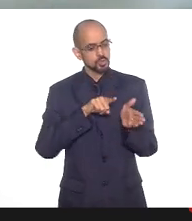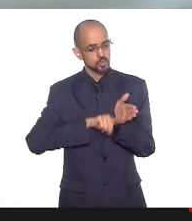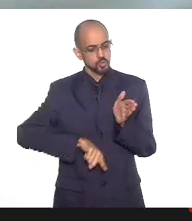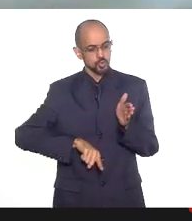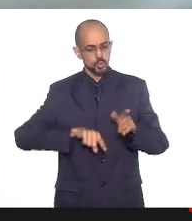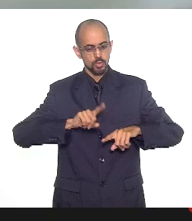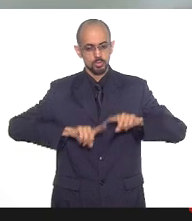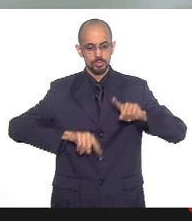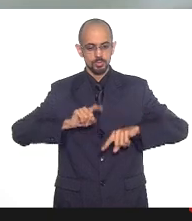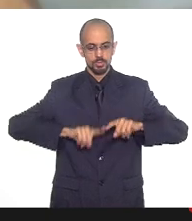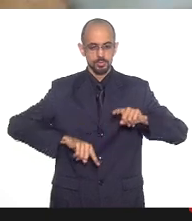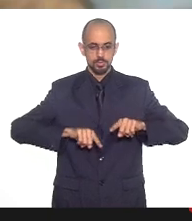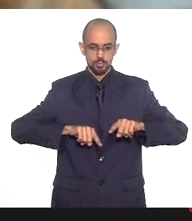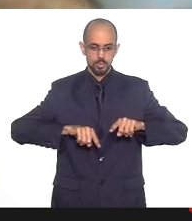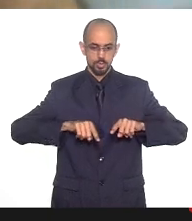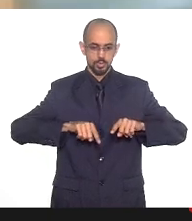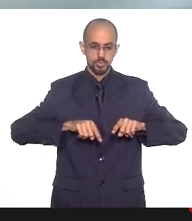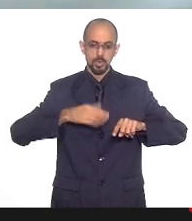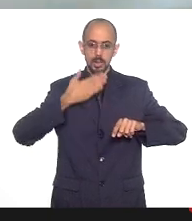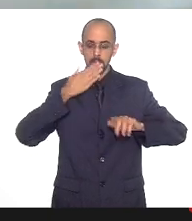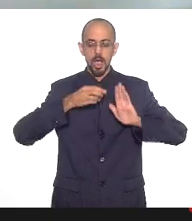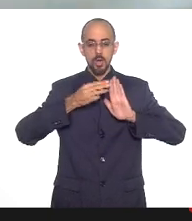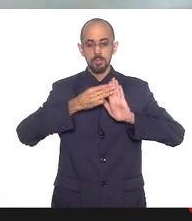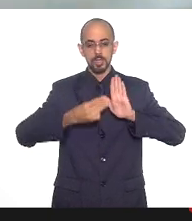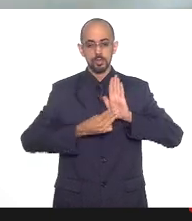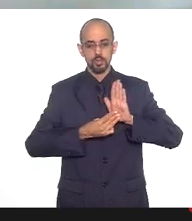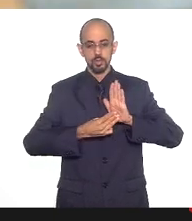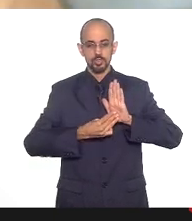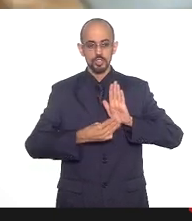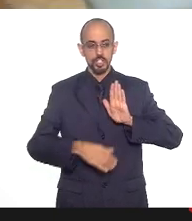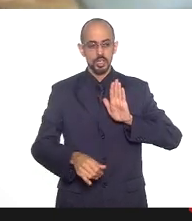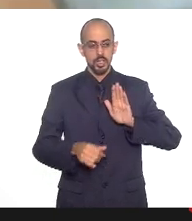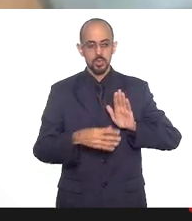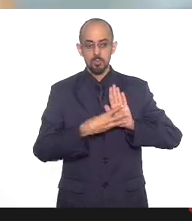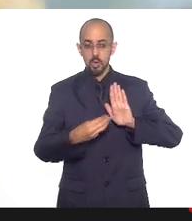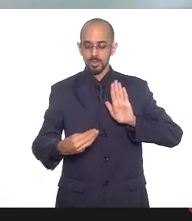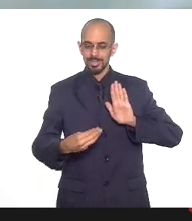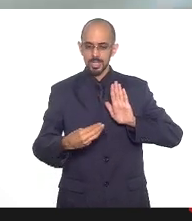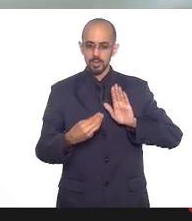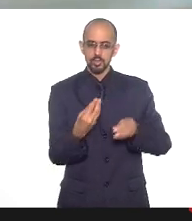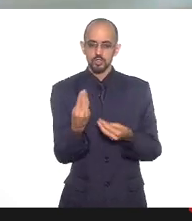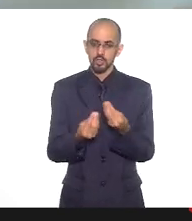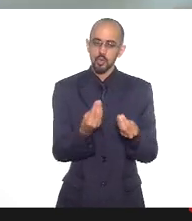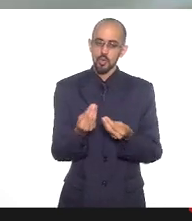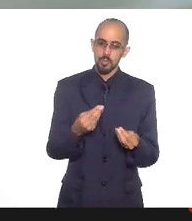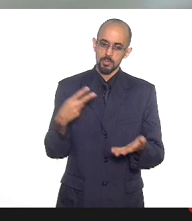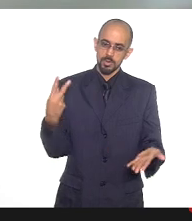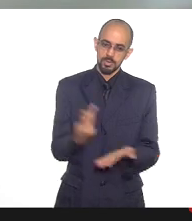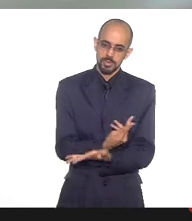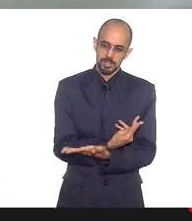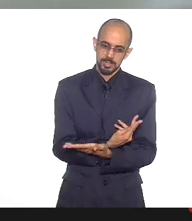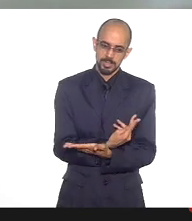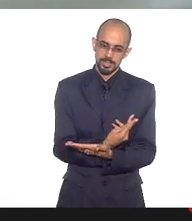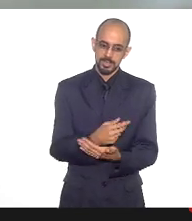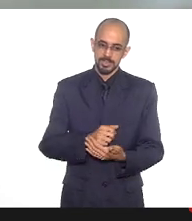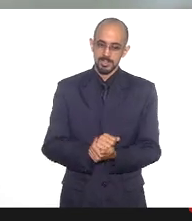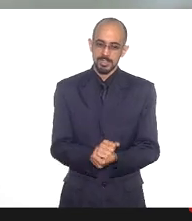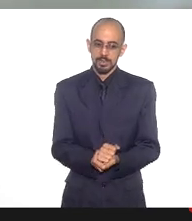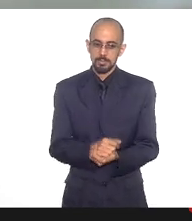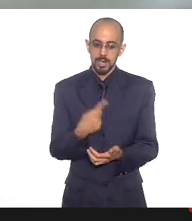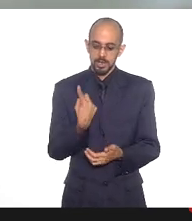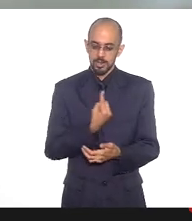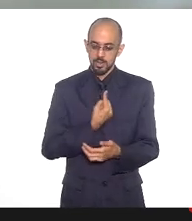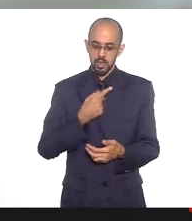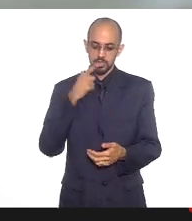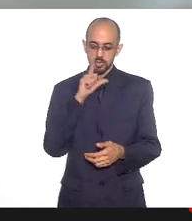a fórmula matemática, um exemplo de como isso ocorre, né? Para que a gente possa